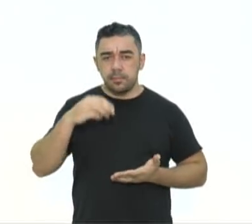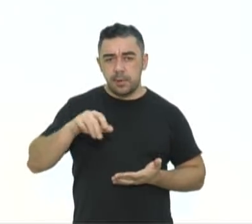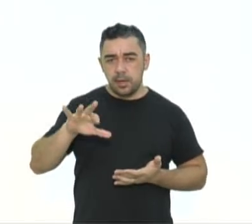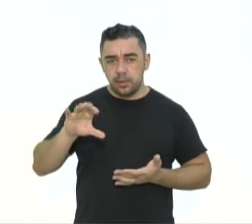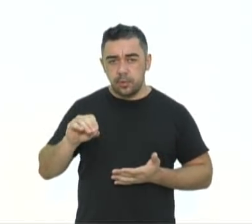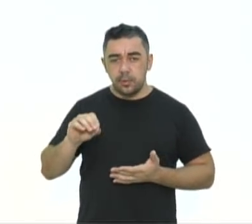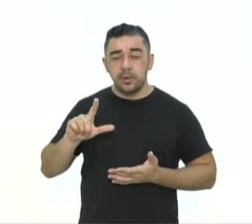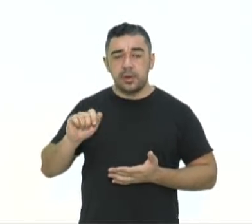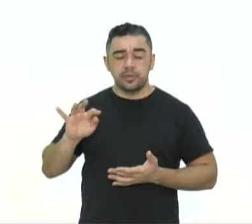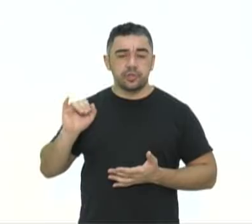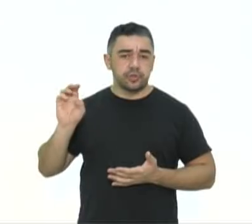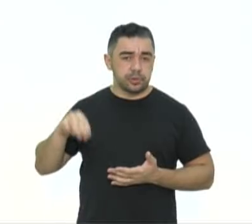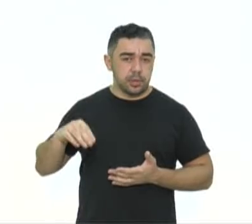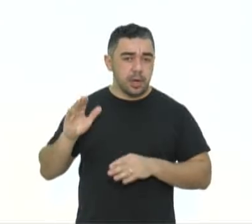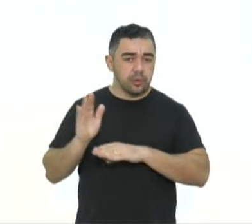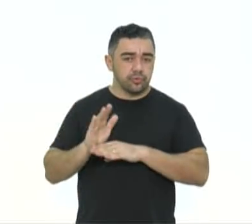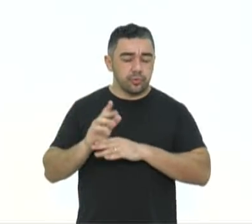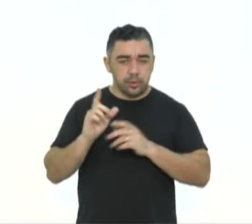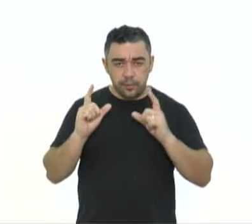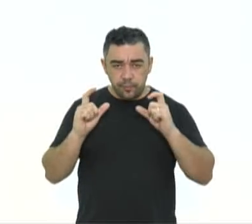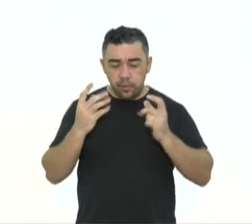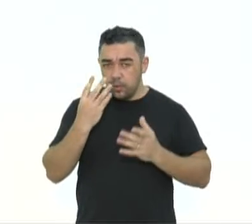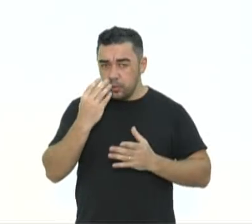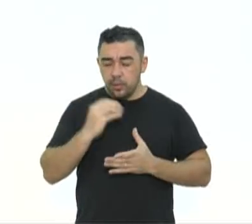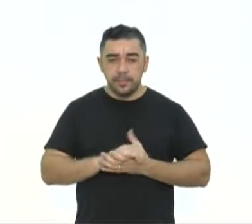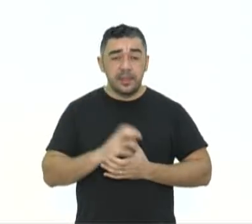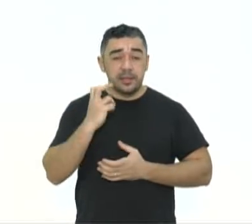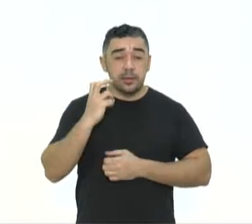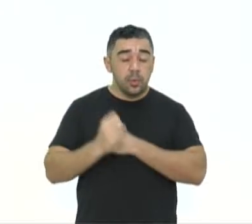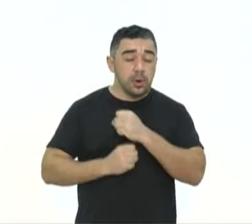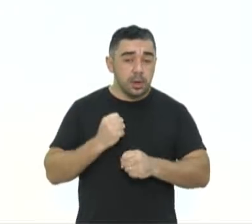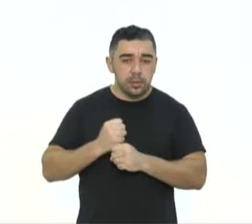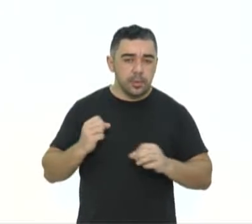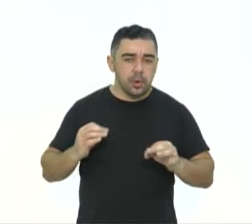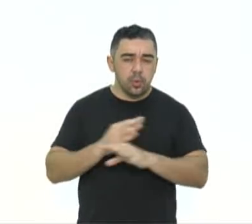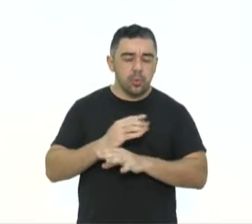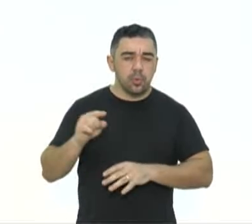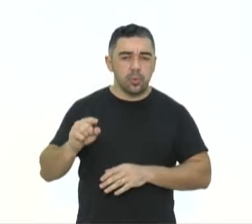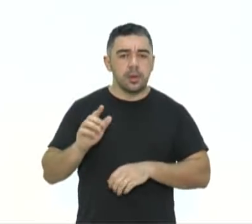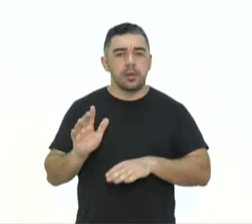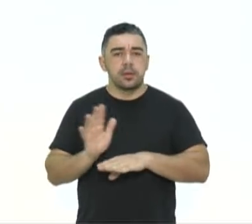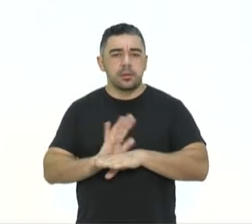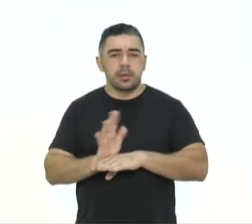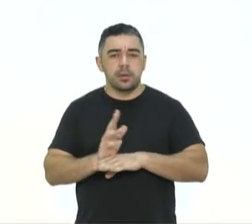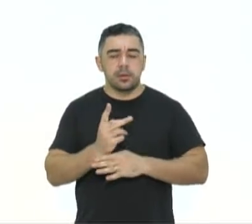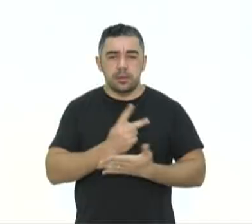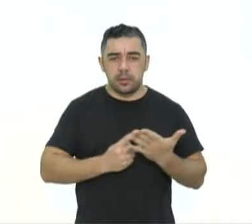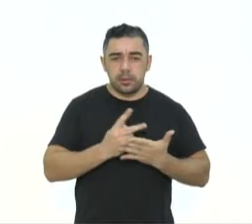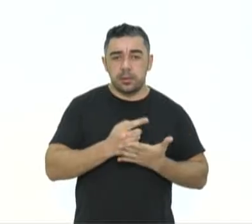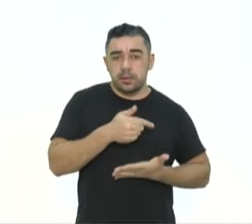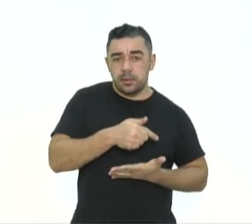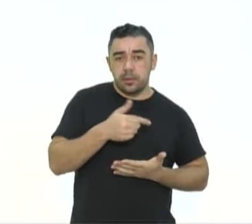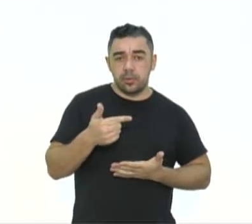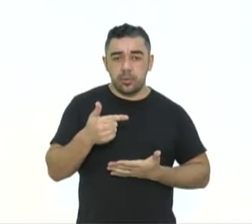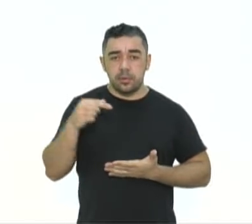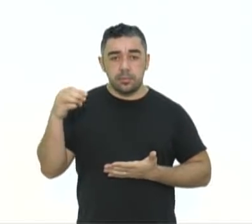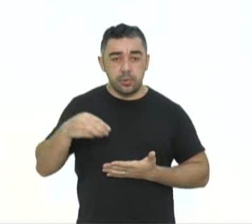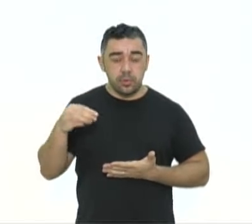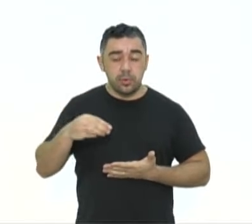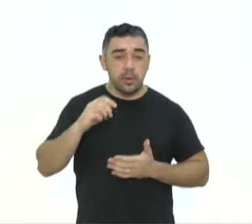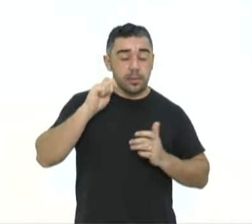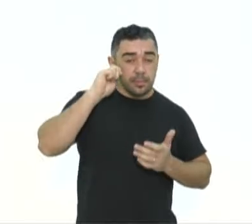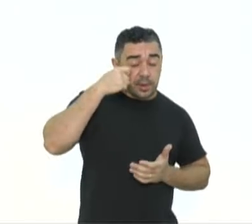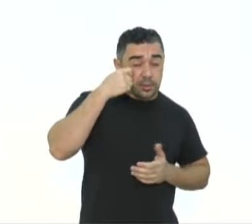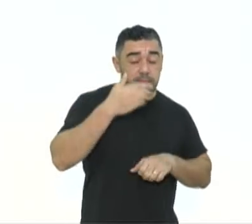fotografia. Anélio levou 5 anos para concluir esse desenho animado de 72 minutos em preto e branco, o